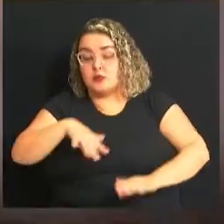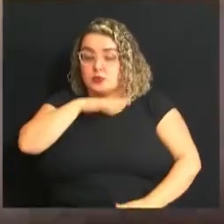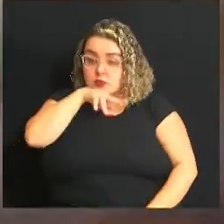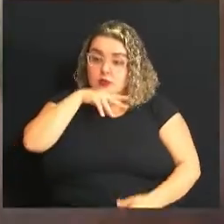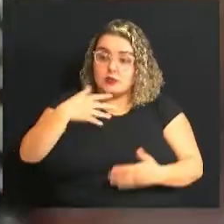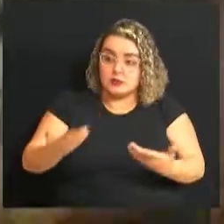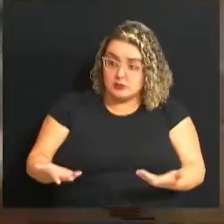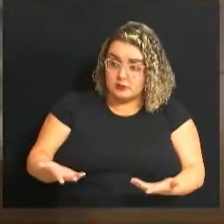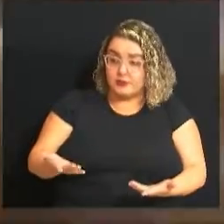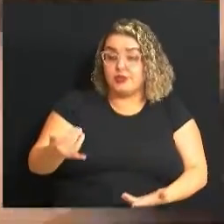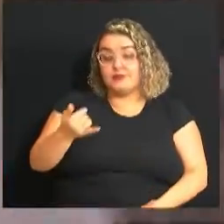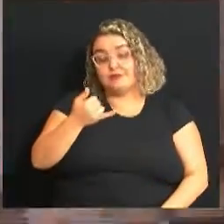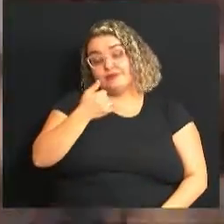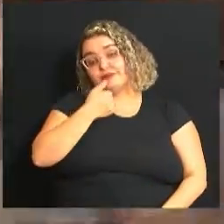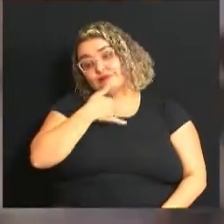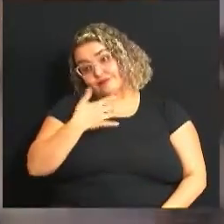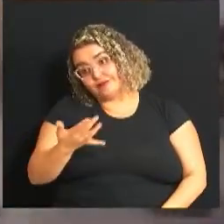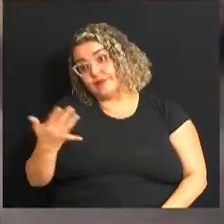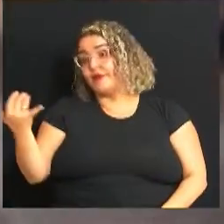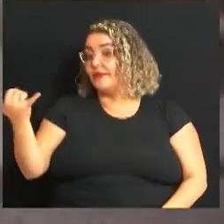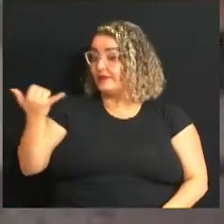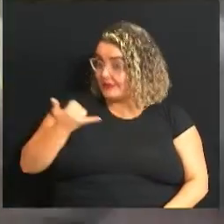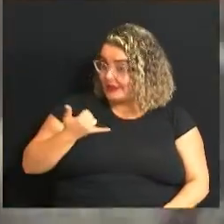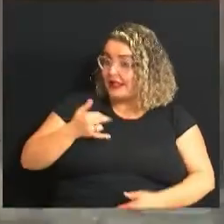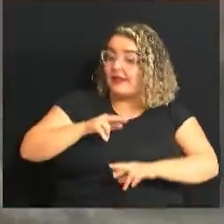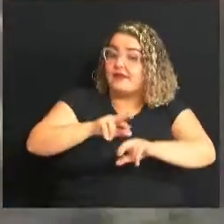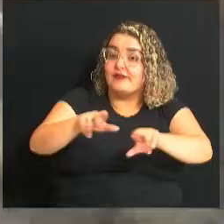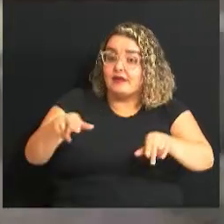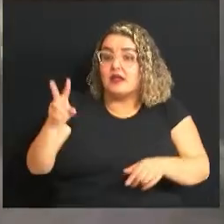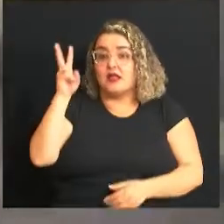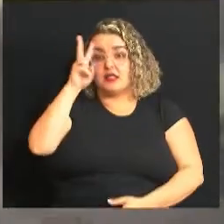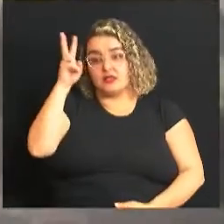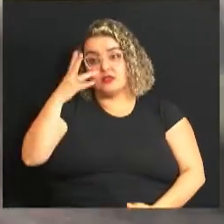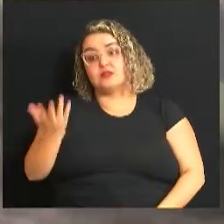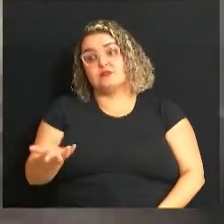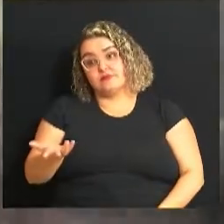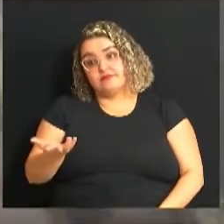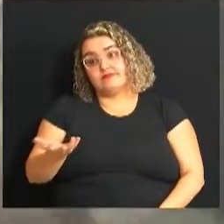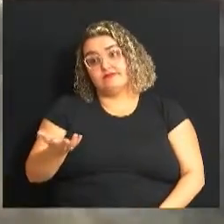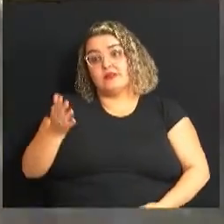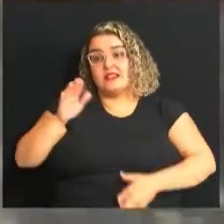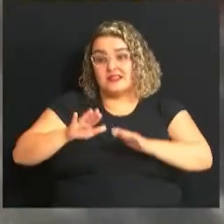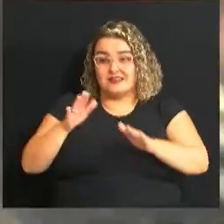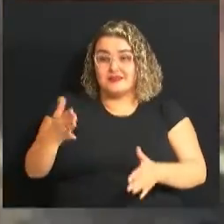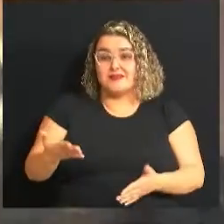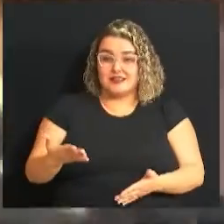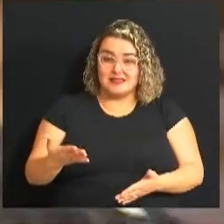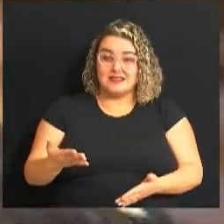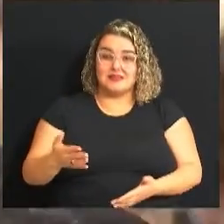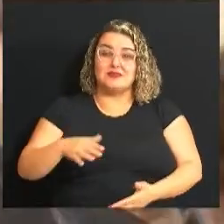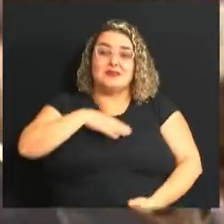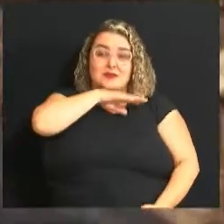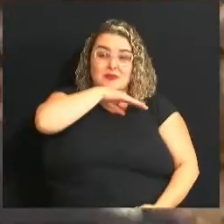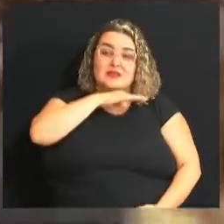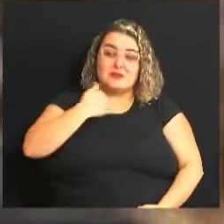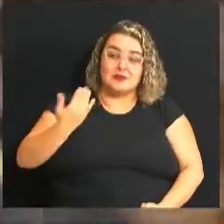E infelizmente, como você disse, né, tem muitas histórias que acabam aí até tirando a vida desses animais.